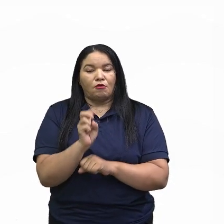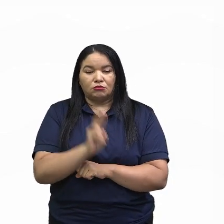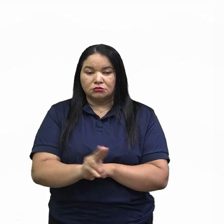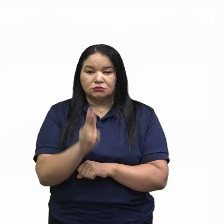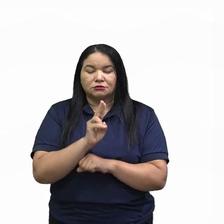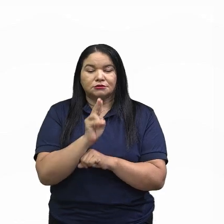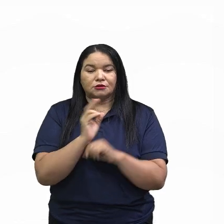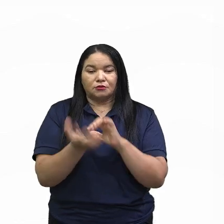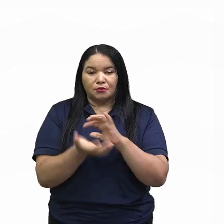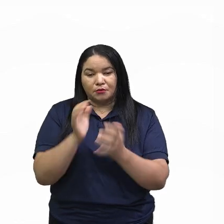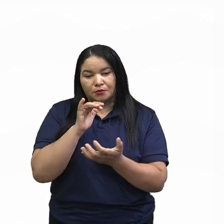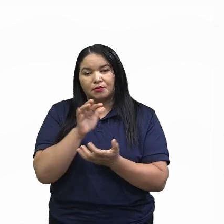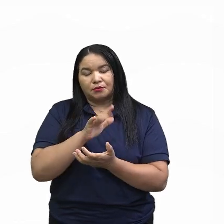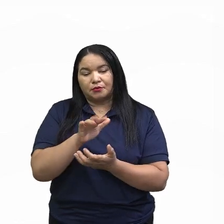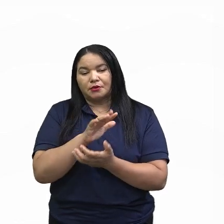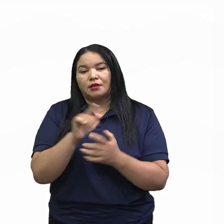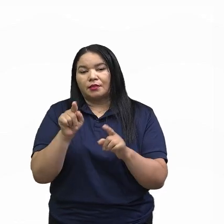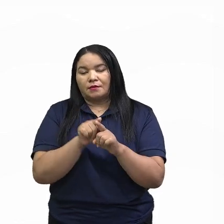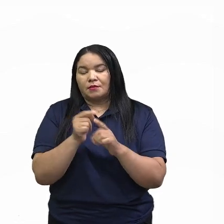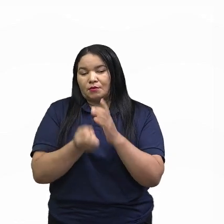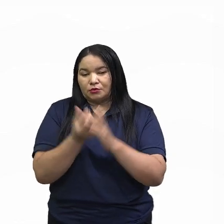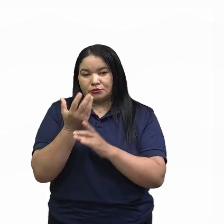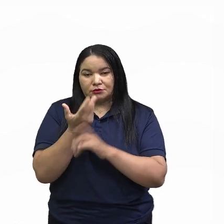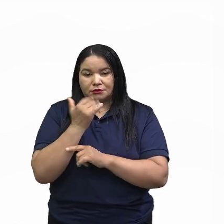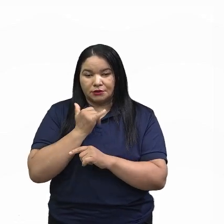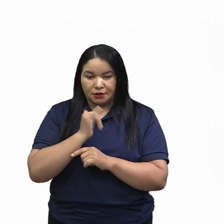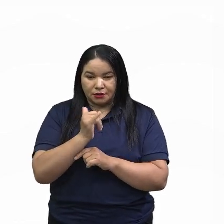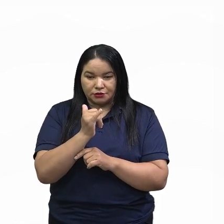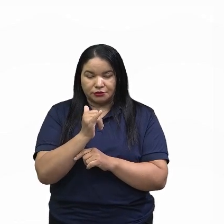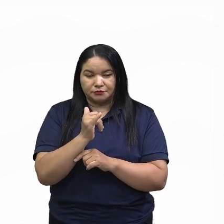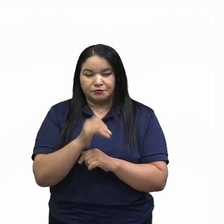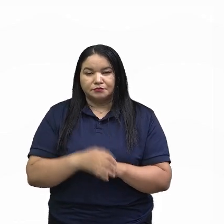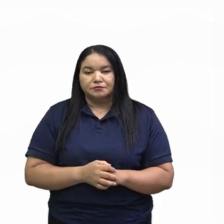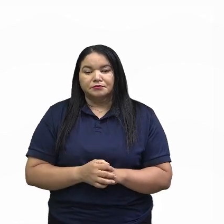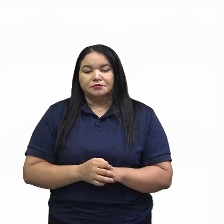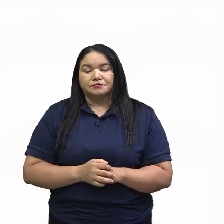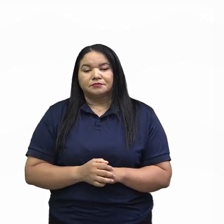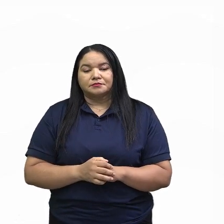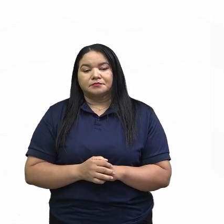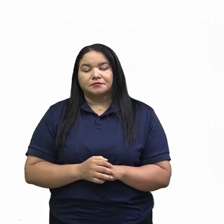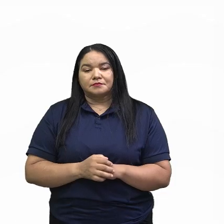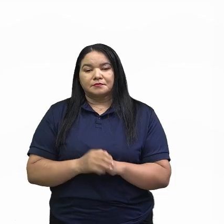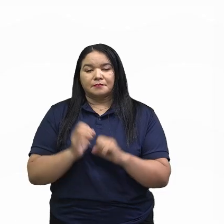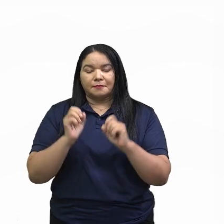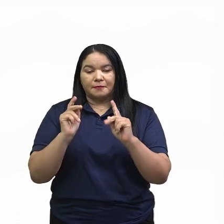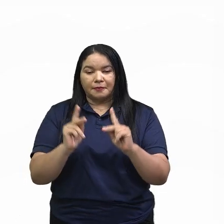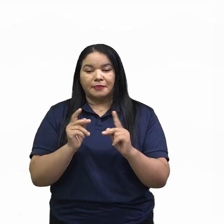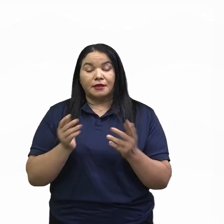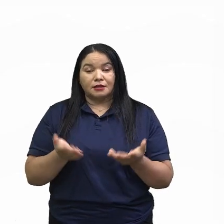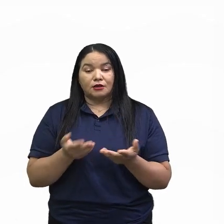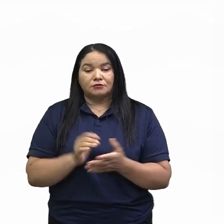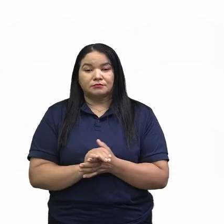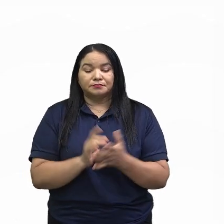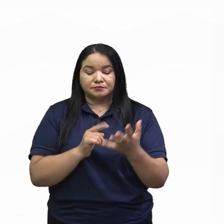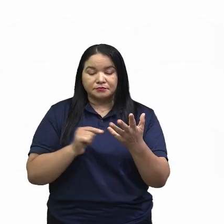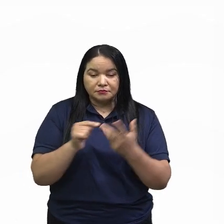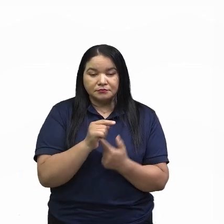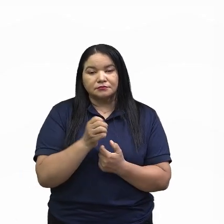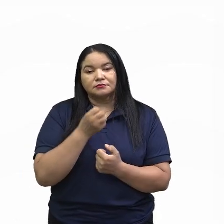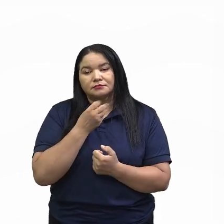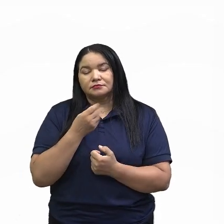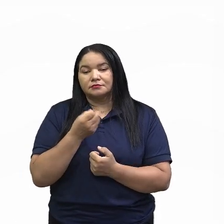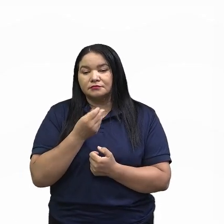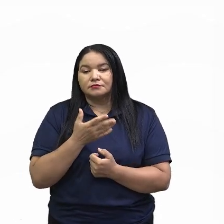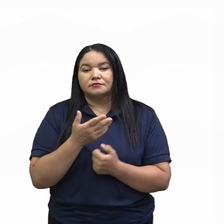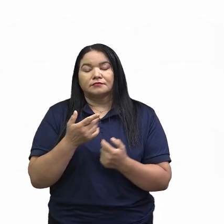ser utilizado aí na produção energética. Muito bem, pessoal. Apesar de suas vantagens,